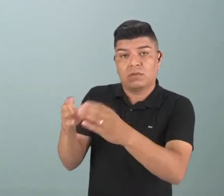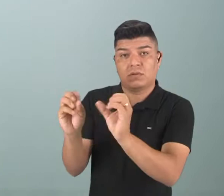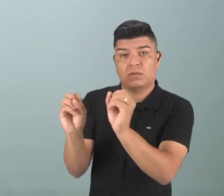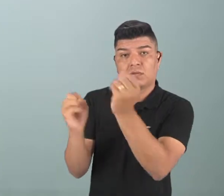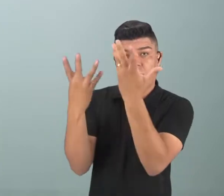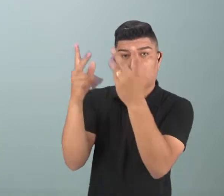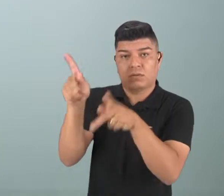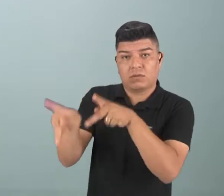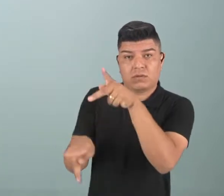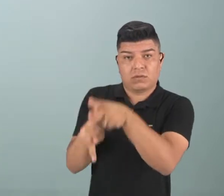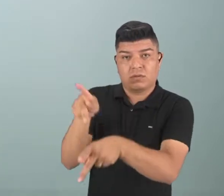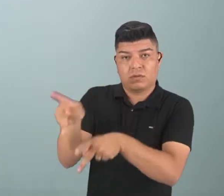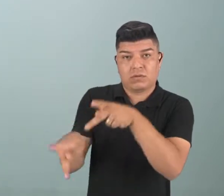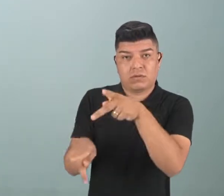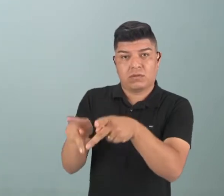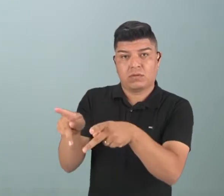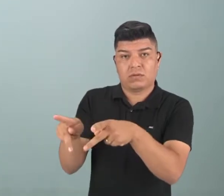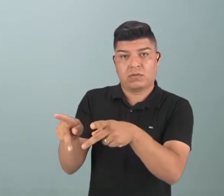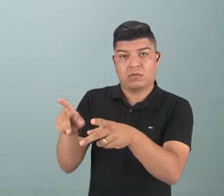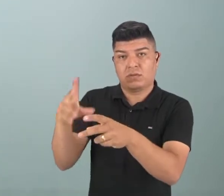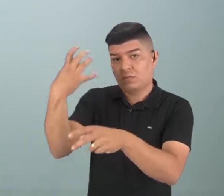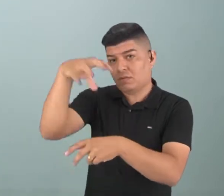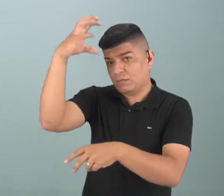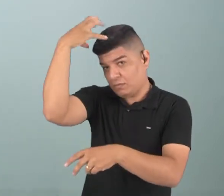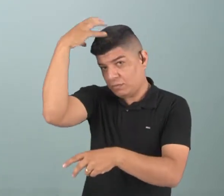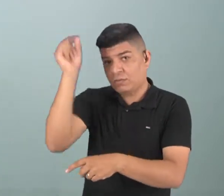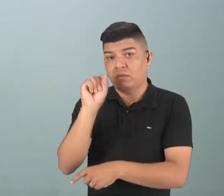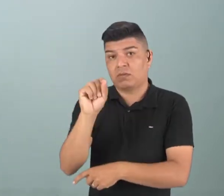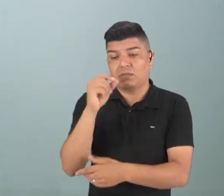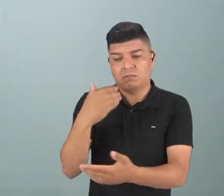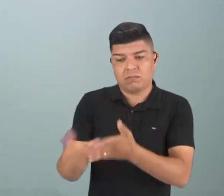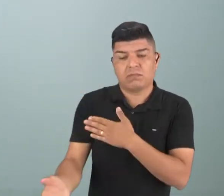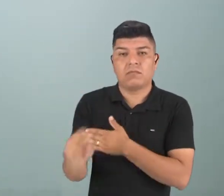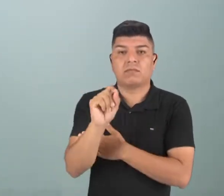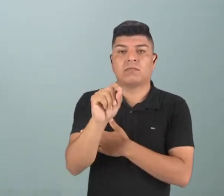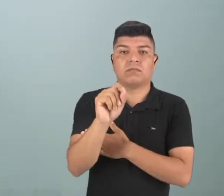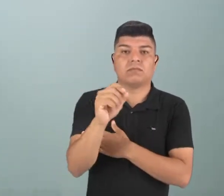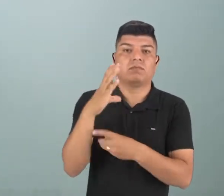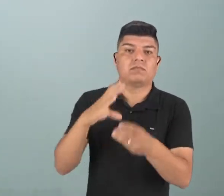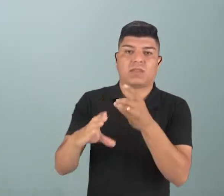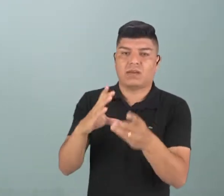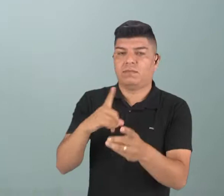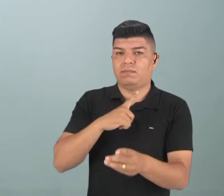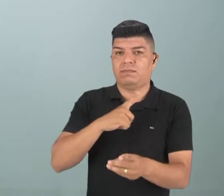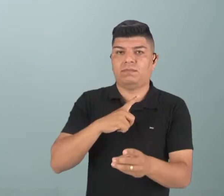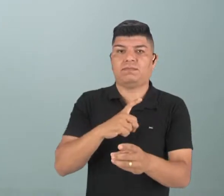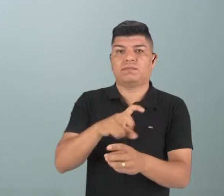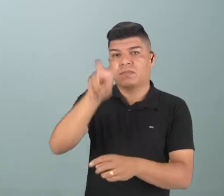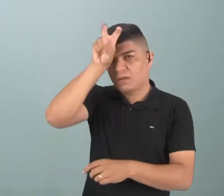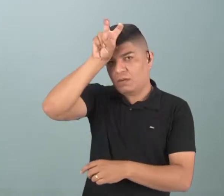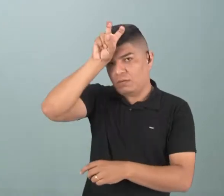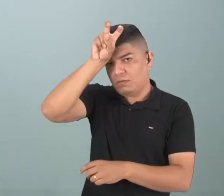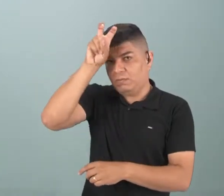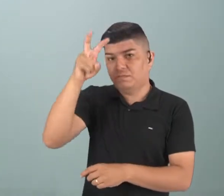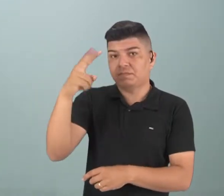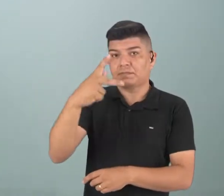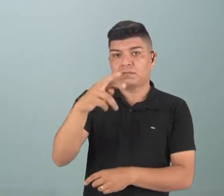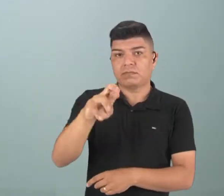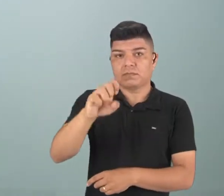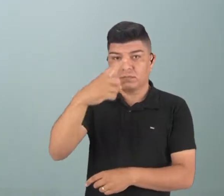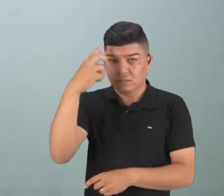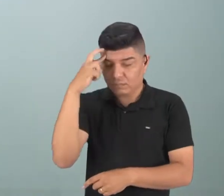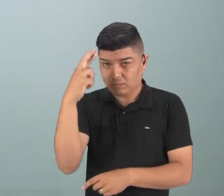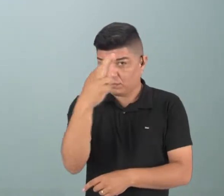festas populares e na corte. Ela vai perder um pouco dessa questão ritualística que eu tinha no Egito, que eu tinha na pré-história,